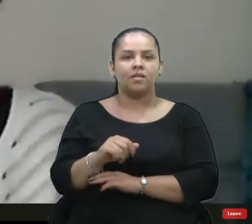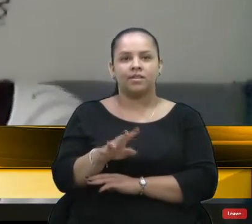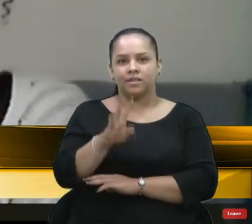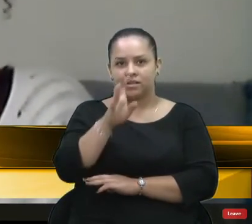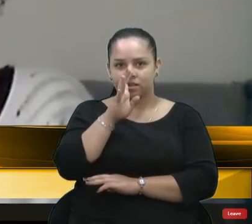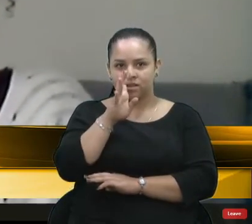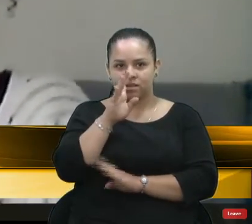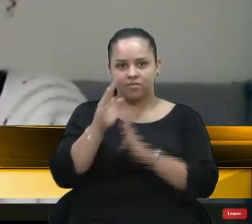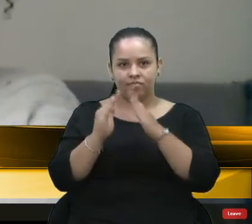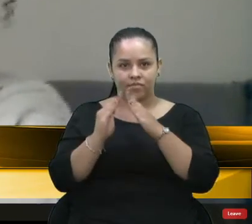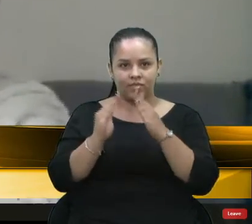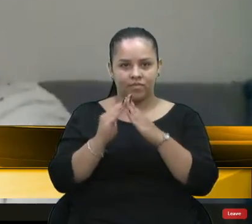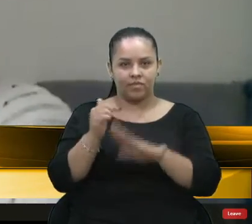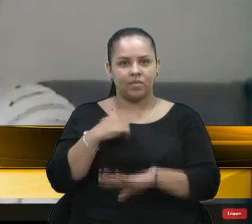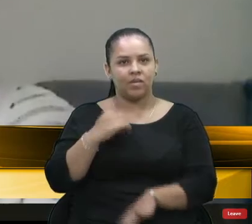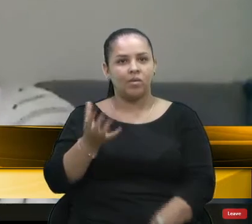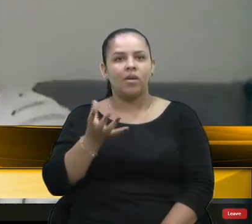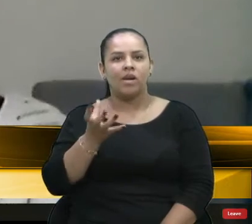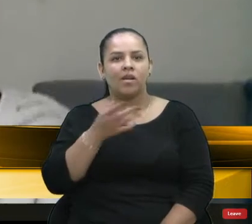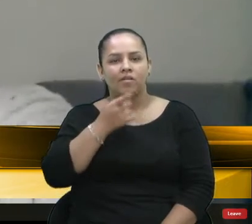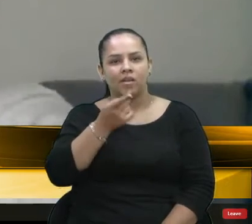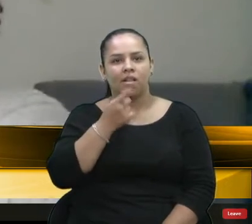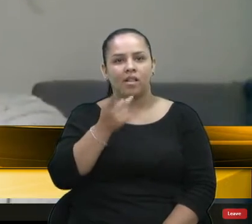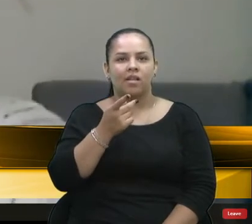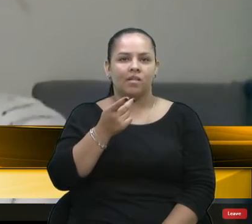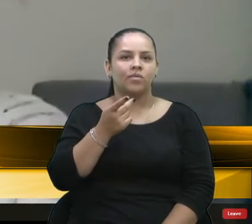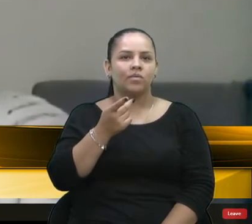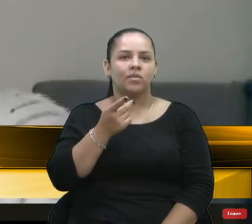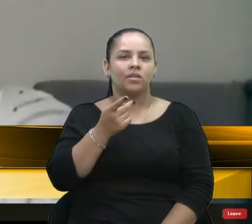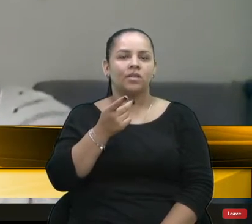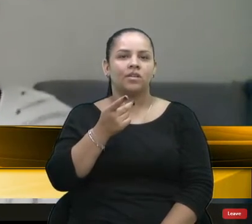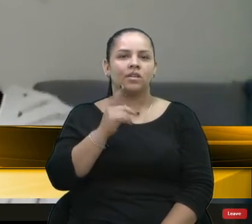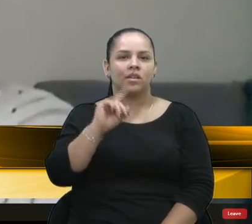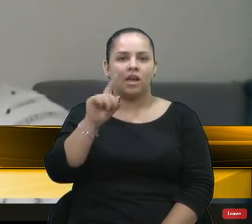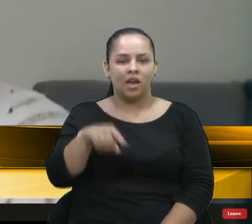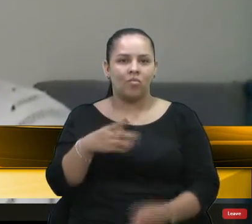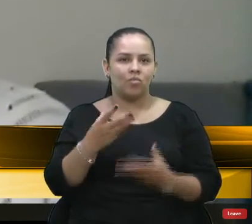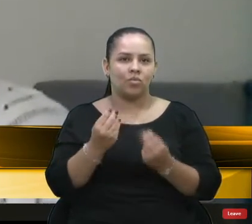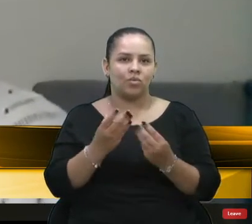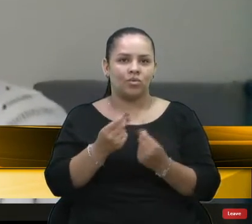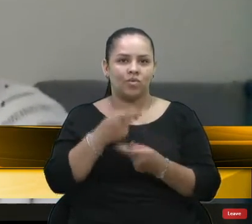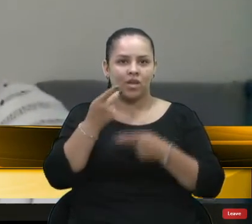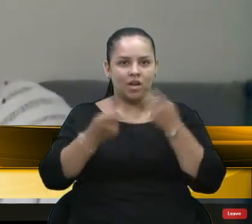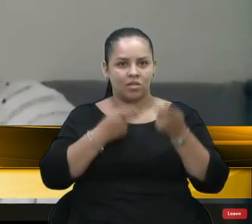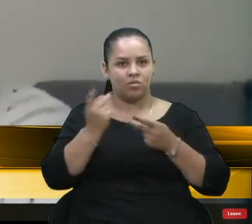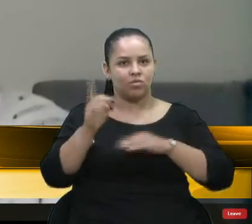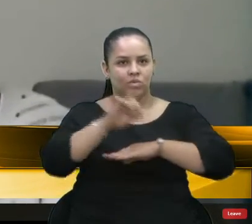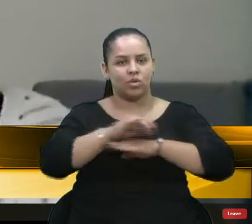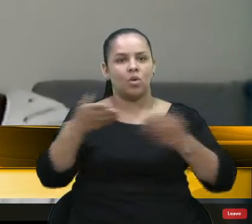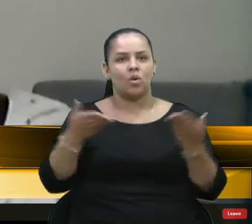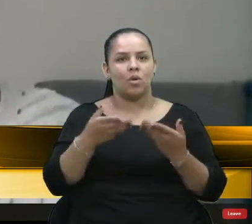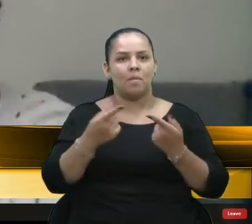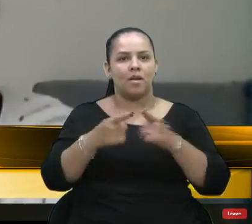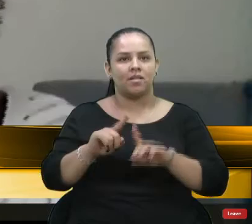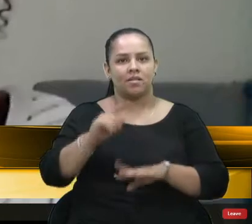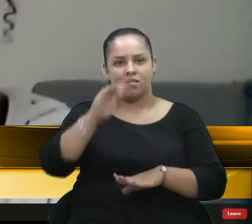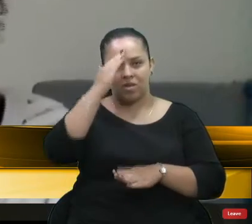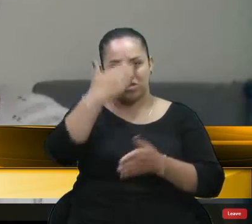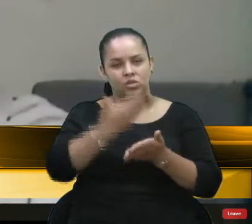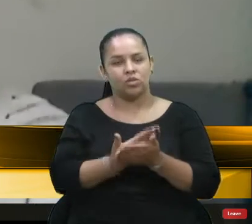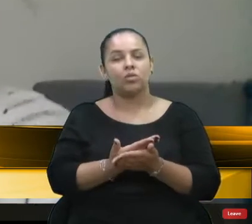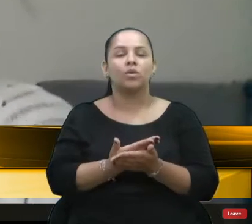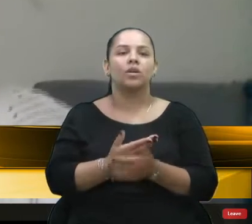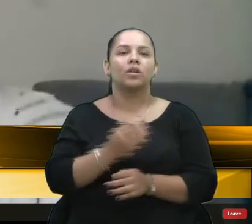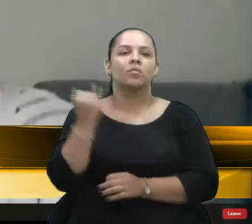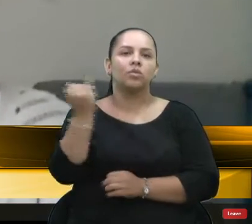casa. Eu quero trazer uma situação que já foi bastante debatida na sessão de hoje, mas eu acho importante pontuar alguns